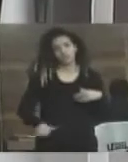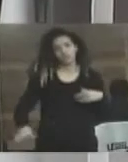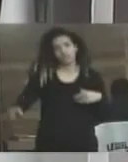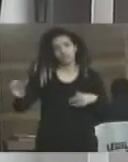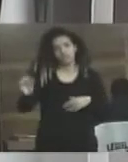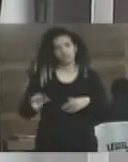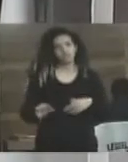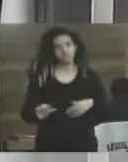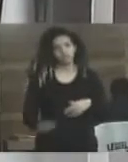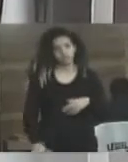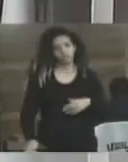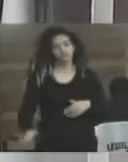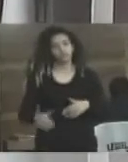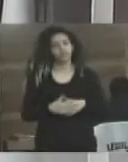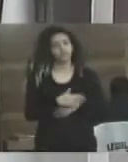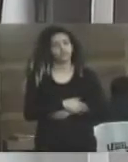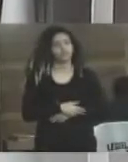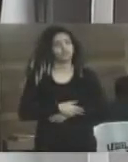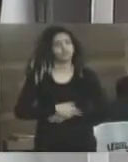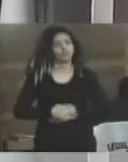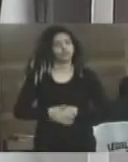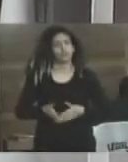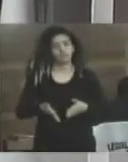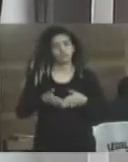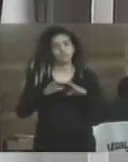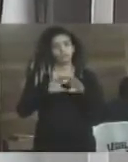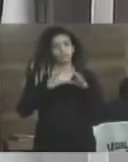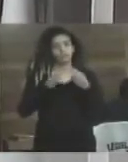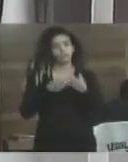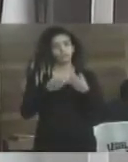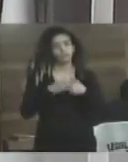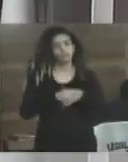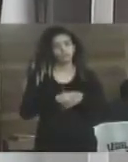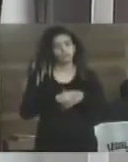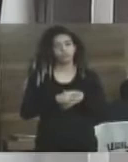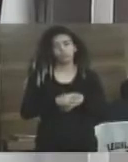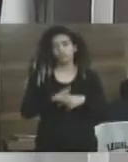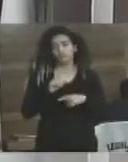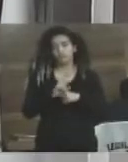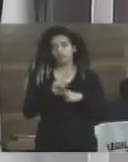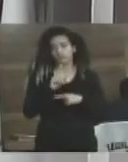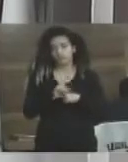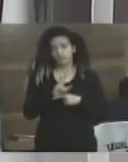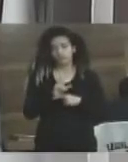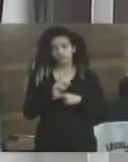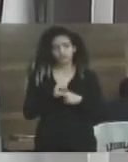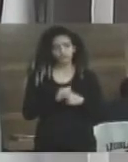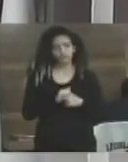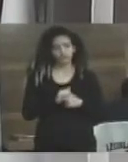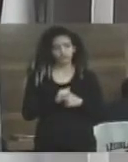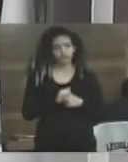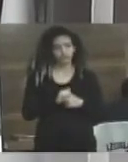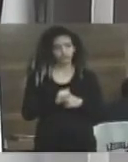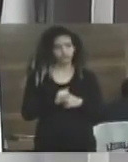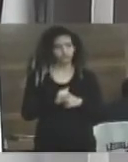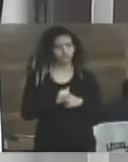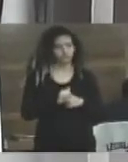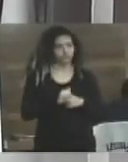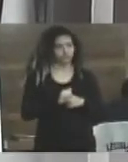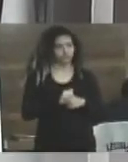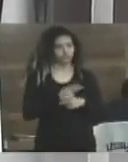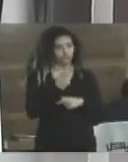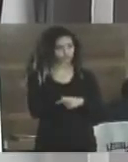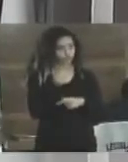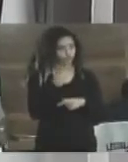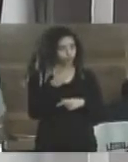minha preocupação é um pedido aí da comunidade e uma vigilância dos nossos assessores. Tá? E eu vou